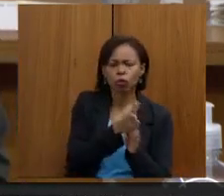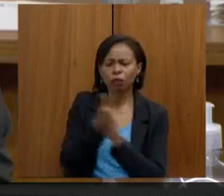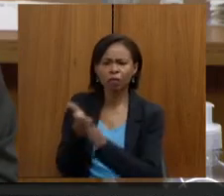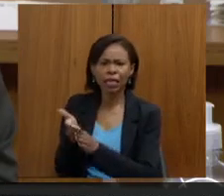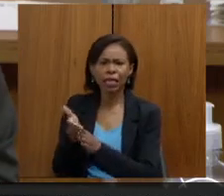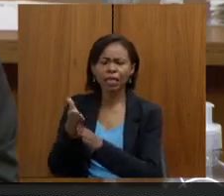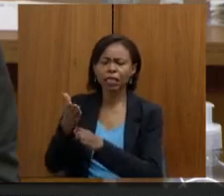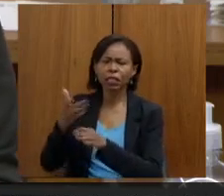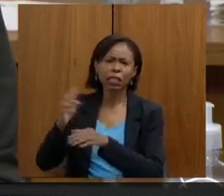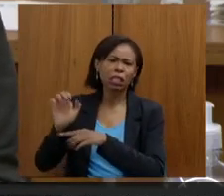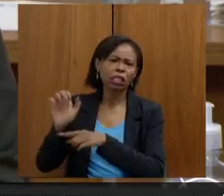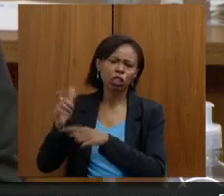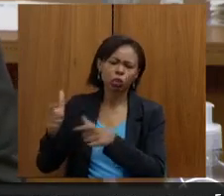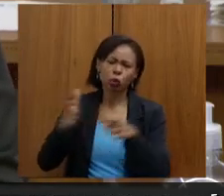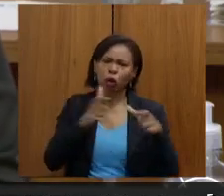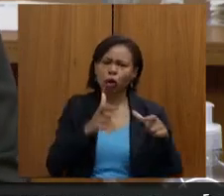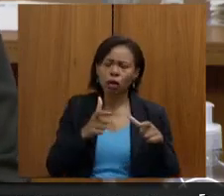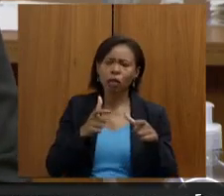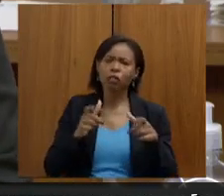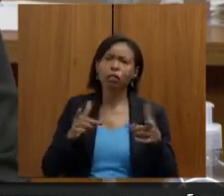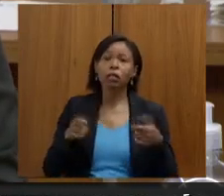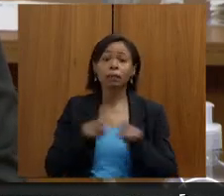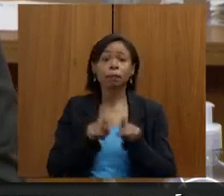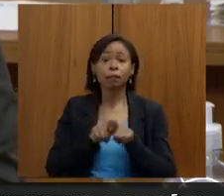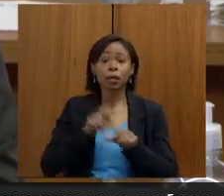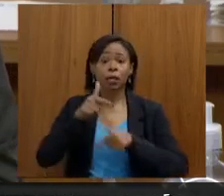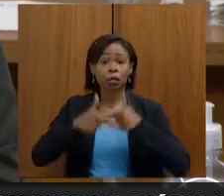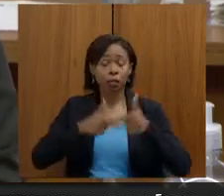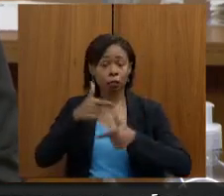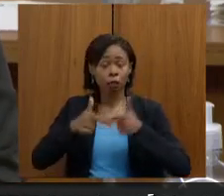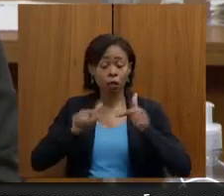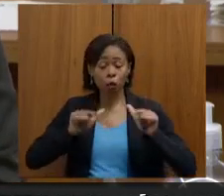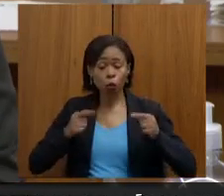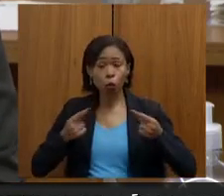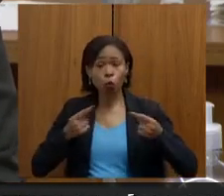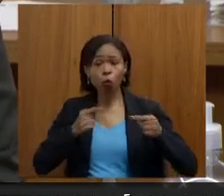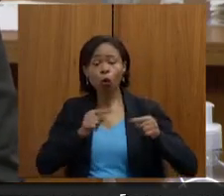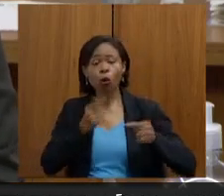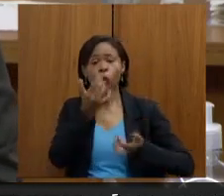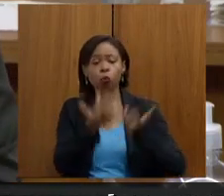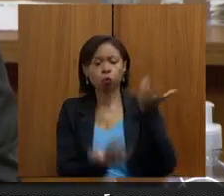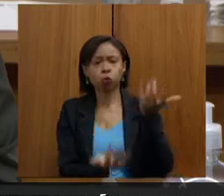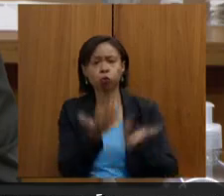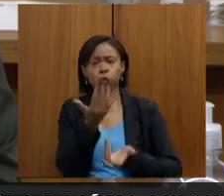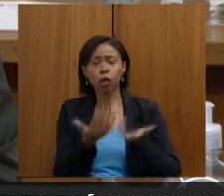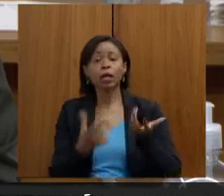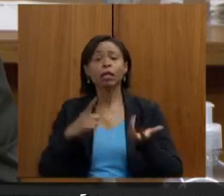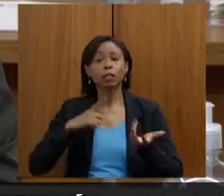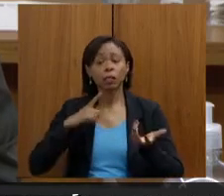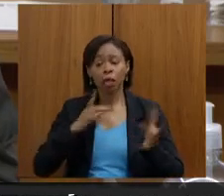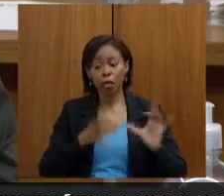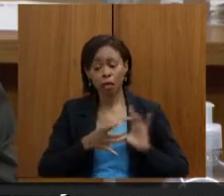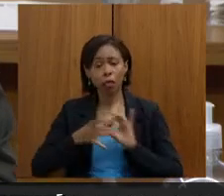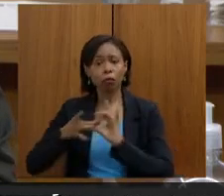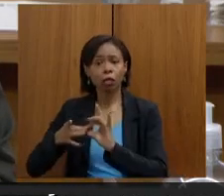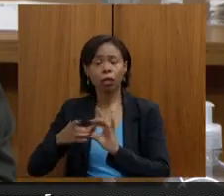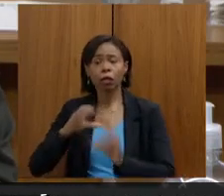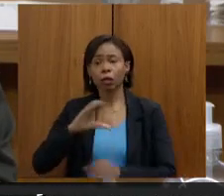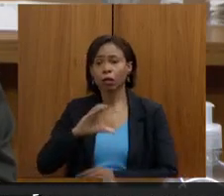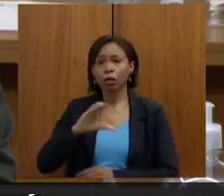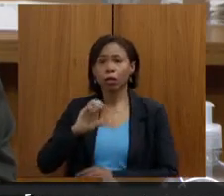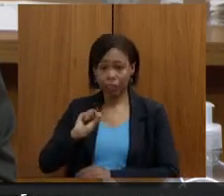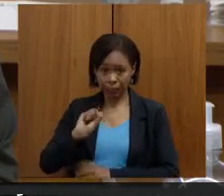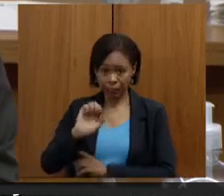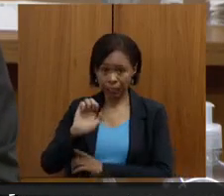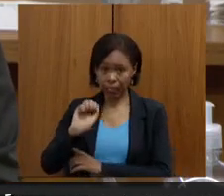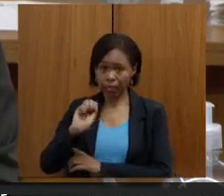quando a gente atua também aqui nos incêndios não existe uma sinergia muito grande com a seapa e com a semad ou